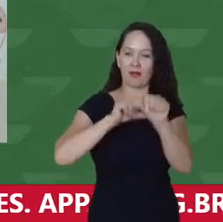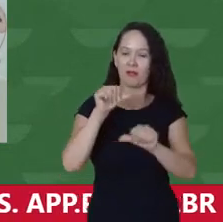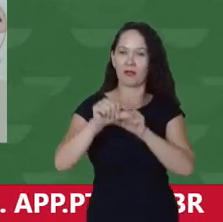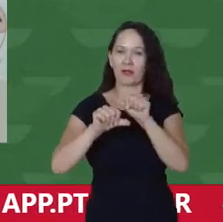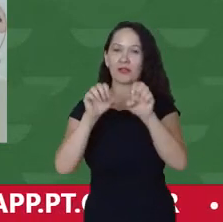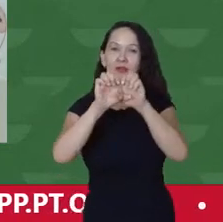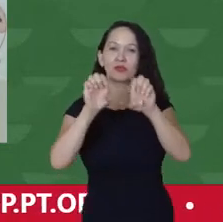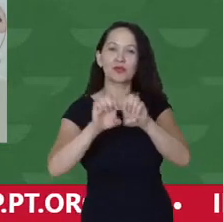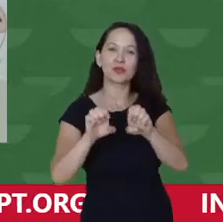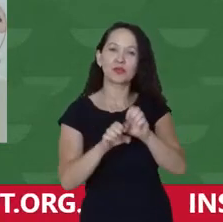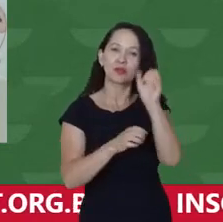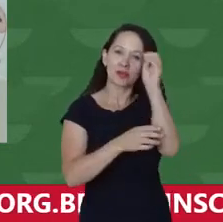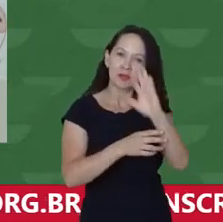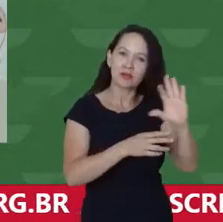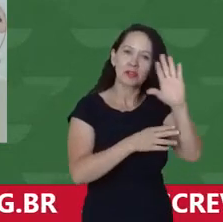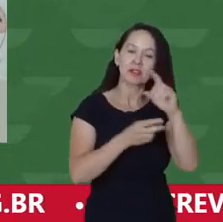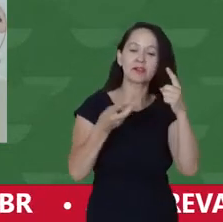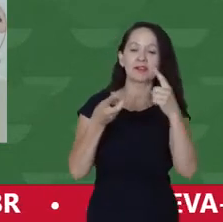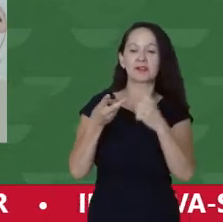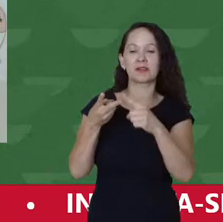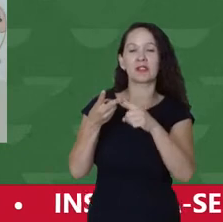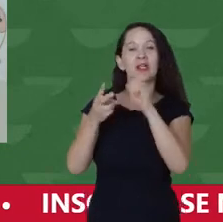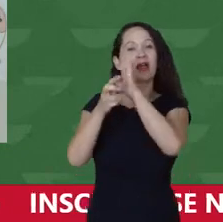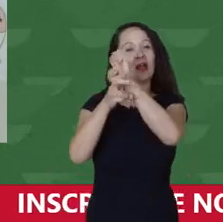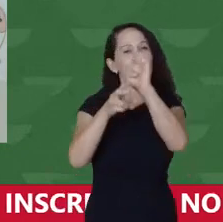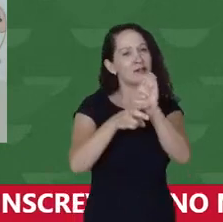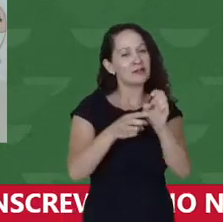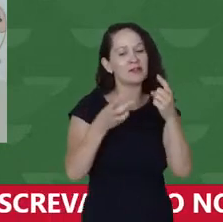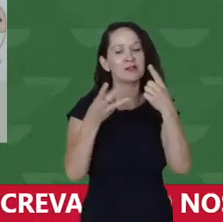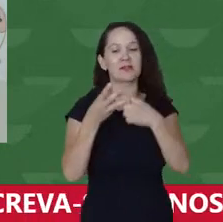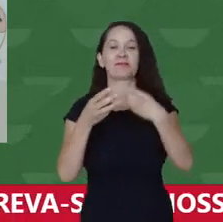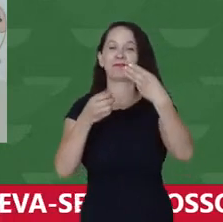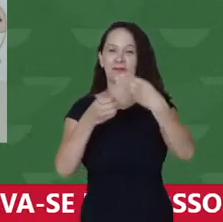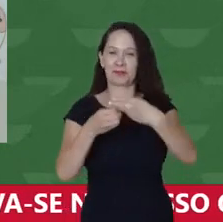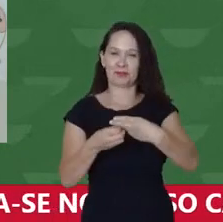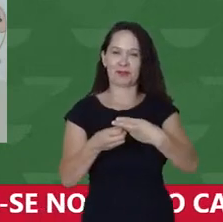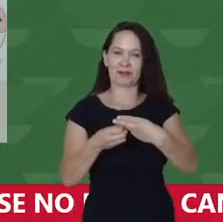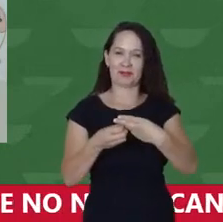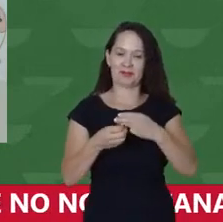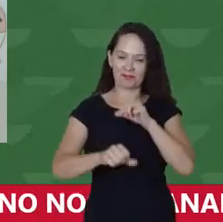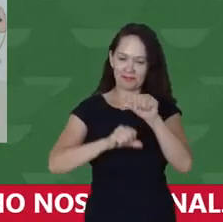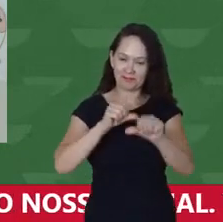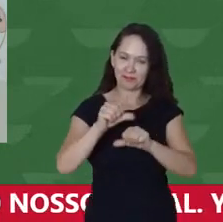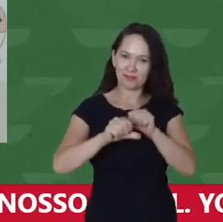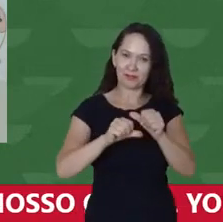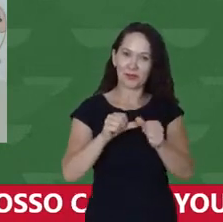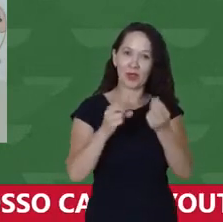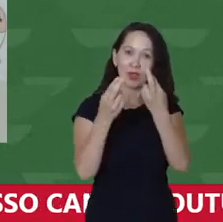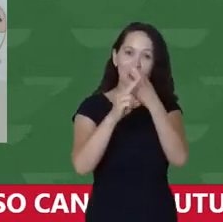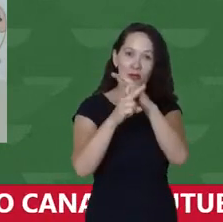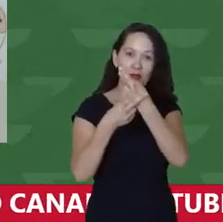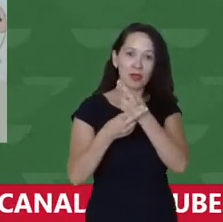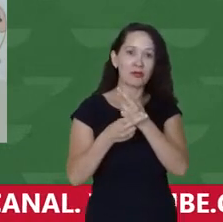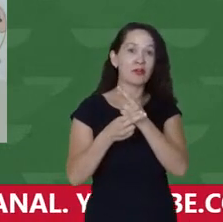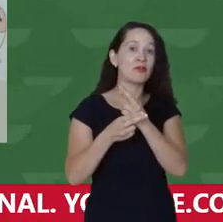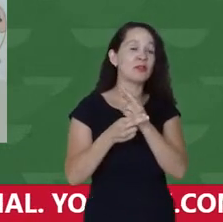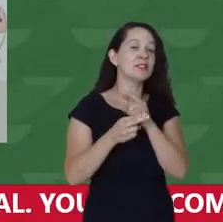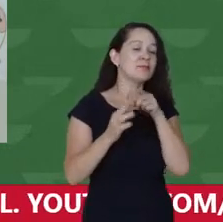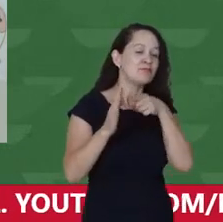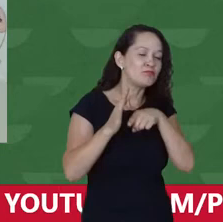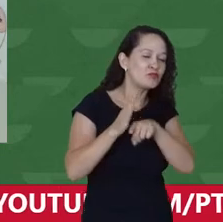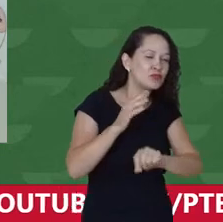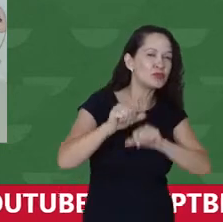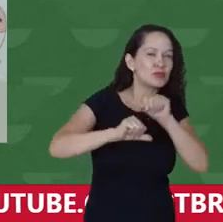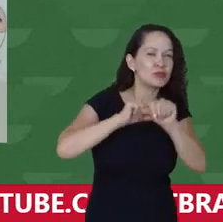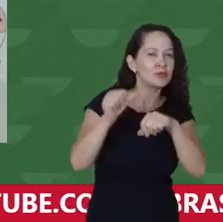nas estruturas federais, estaduais e municipais. É uma reforma administrativa de profundas mudanças